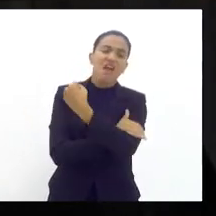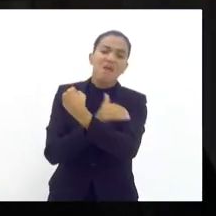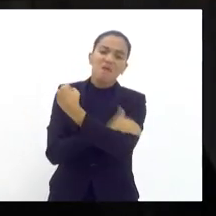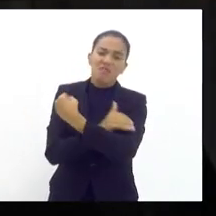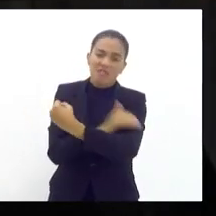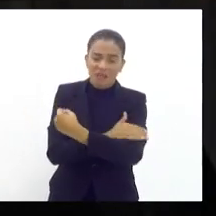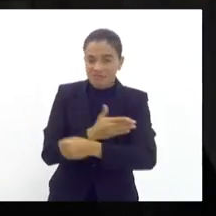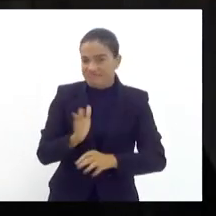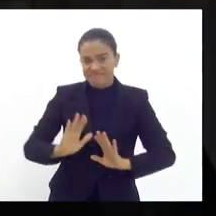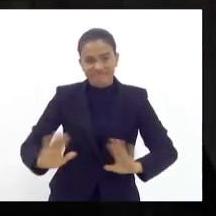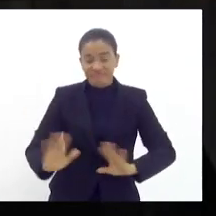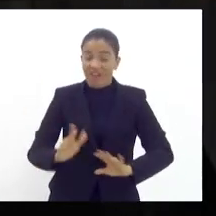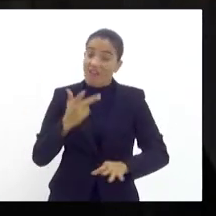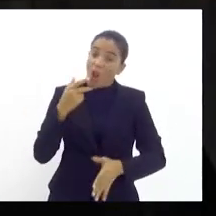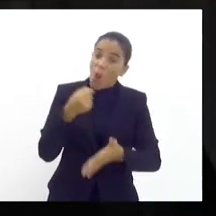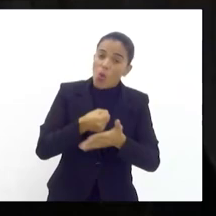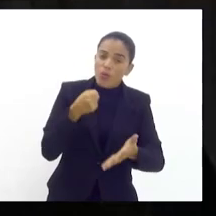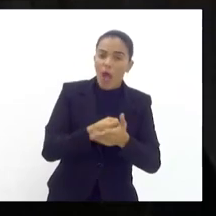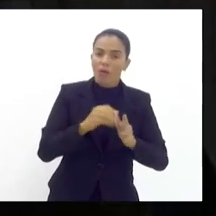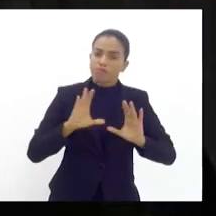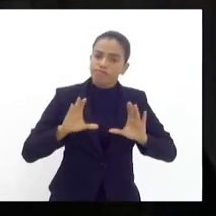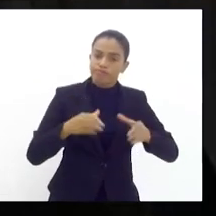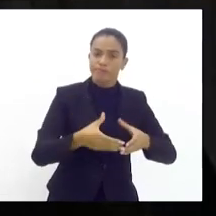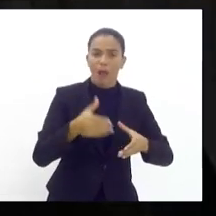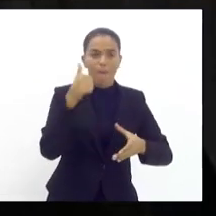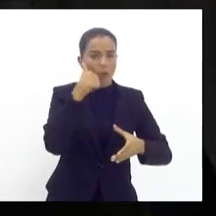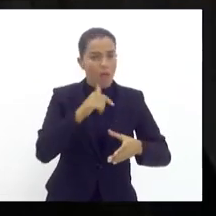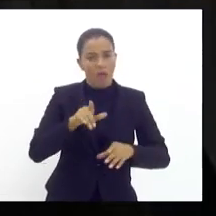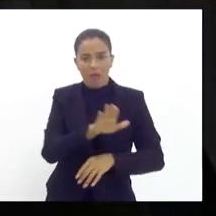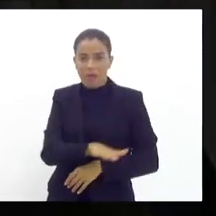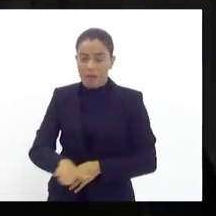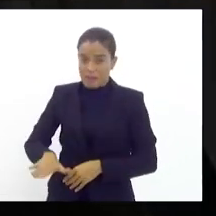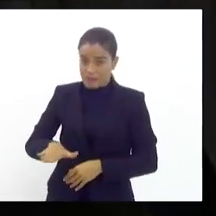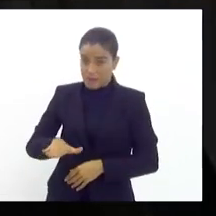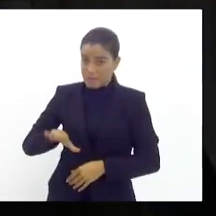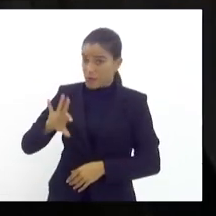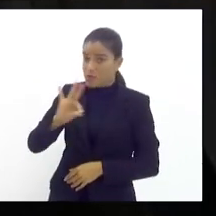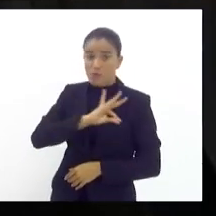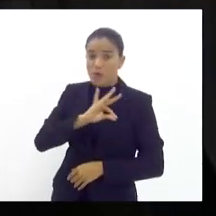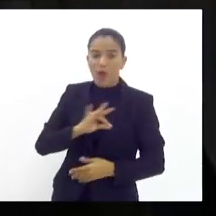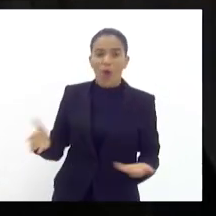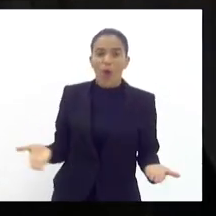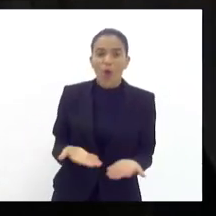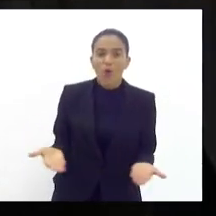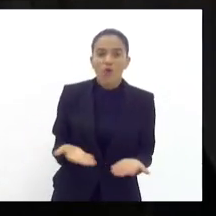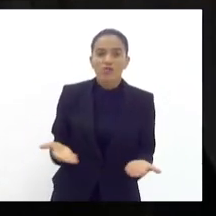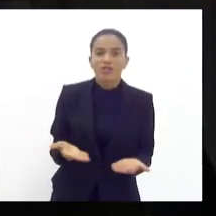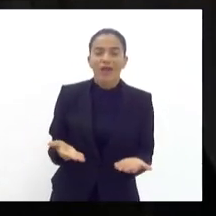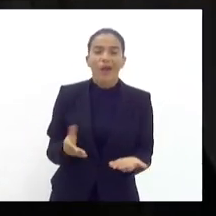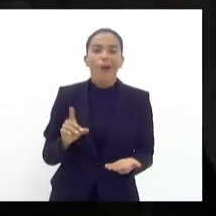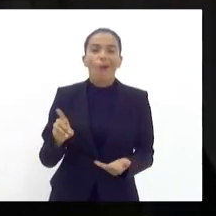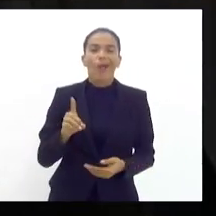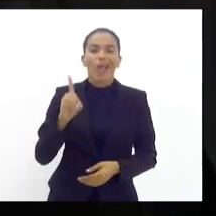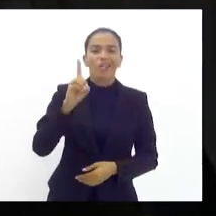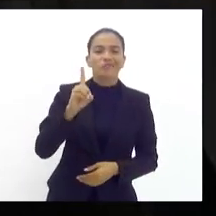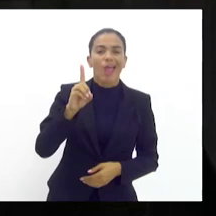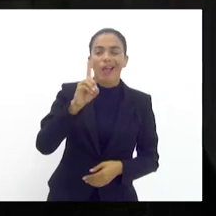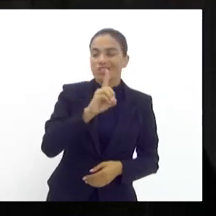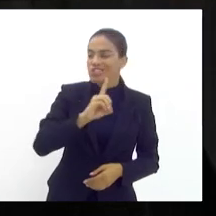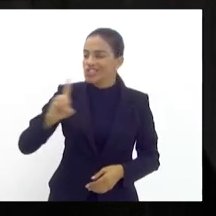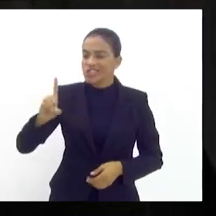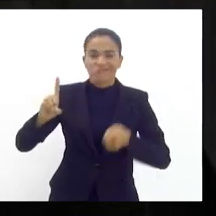lutar realmente pelas mulheres e pelas crianças nossos policiais hoje é considerado direito extremista